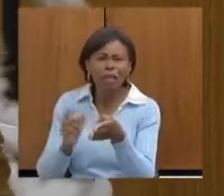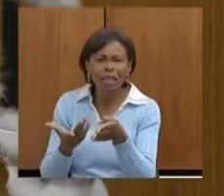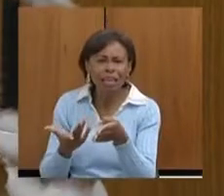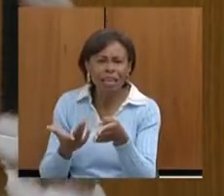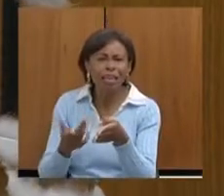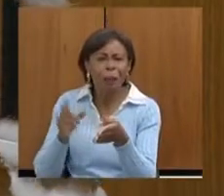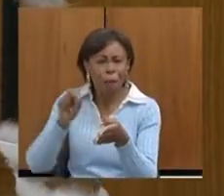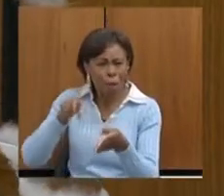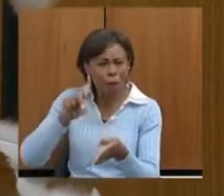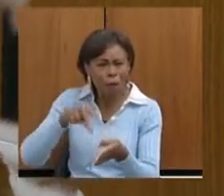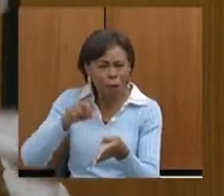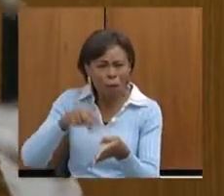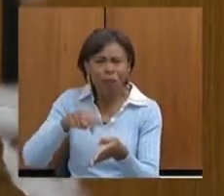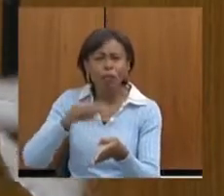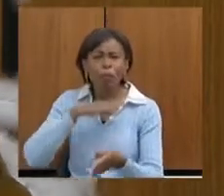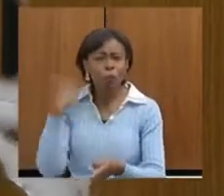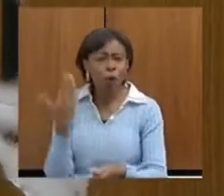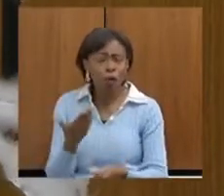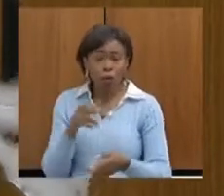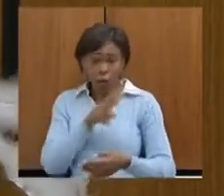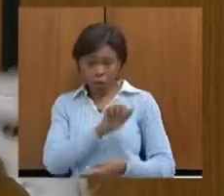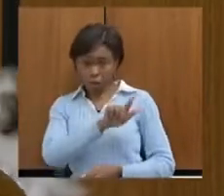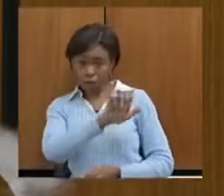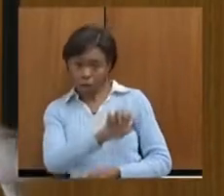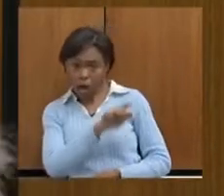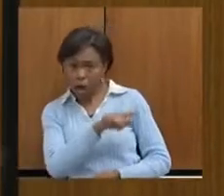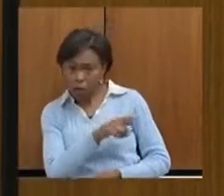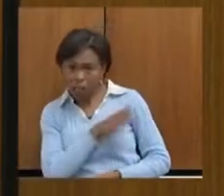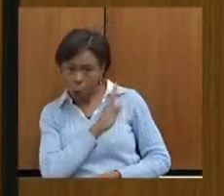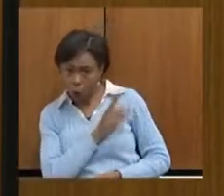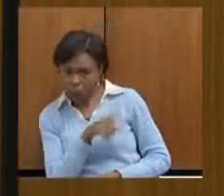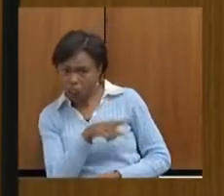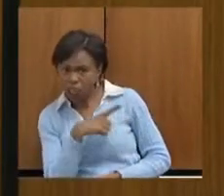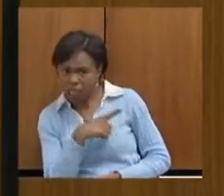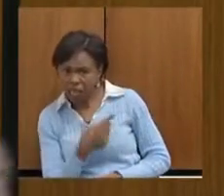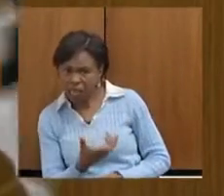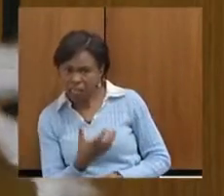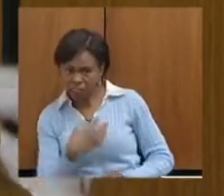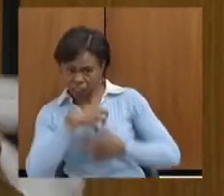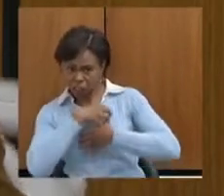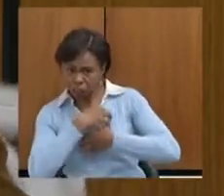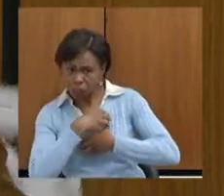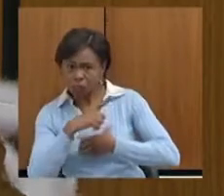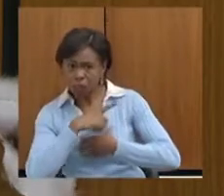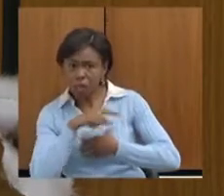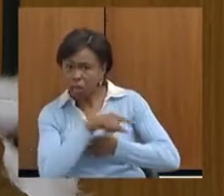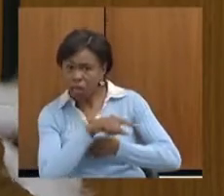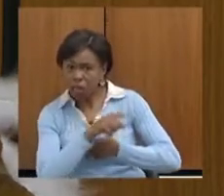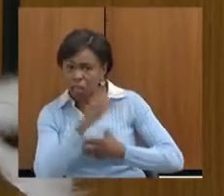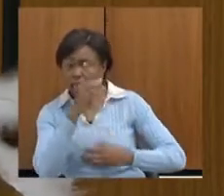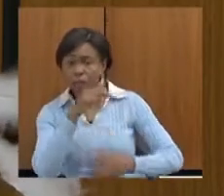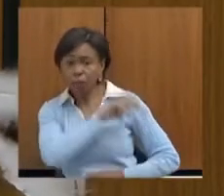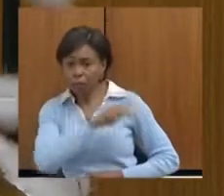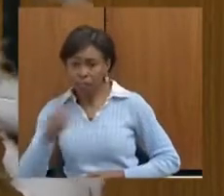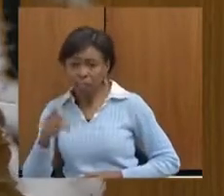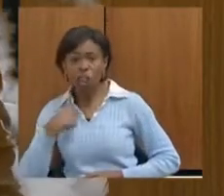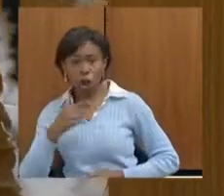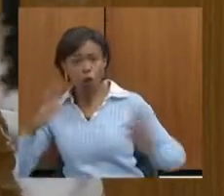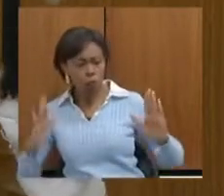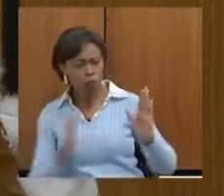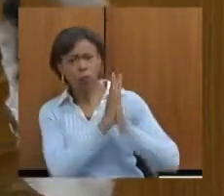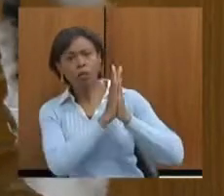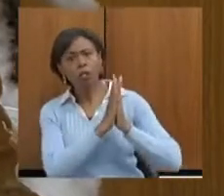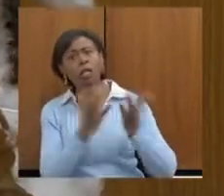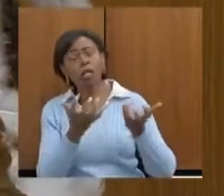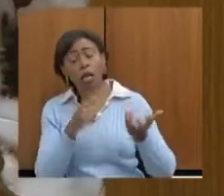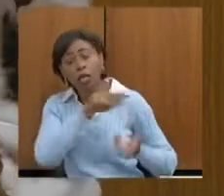está está morrendo EA vale não tem coração esse presidente da Vale não tem coração tenta bater com ele que frente Possivelmente ele tiver